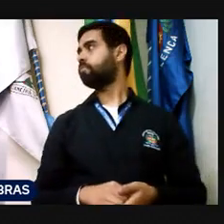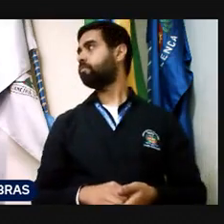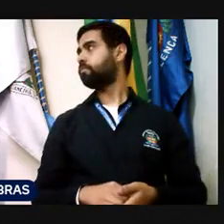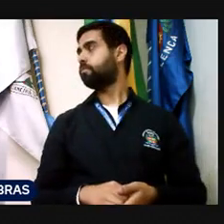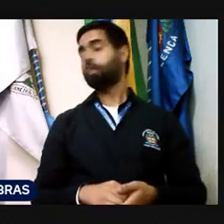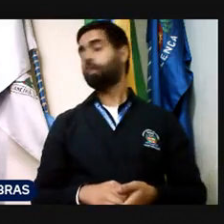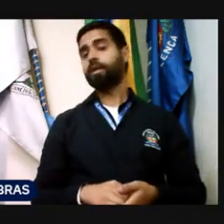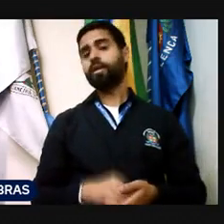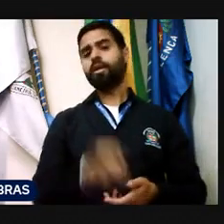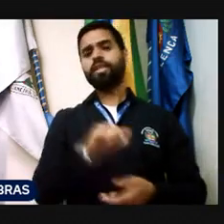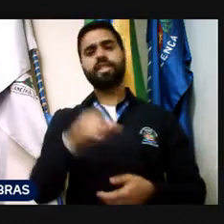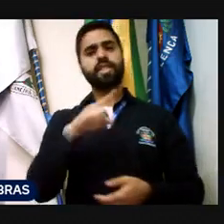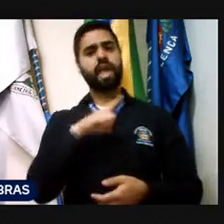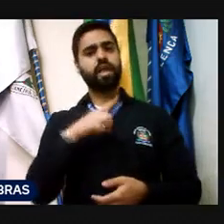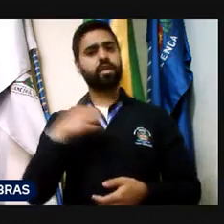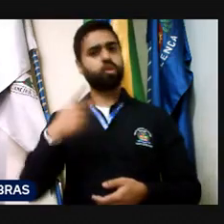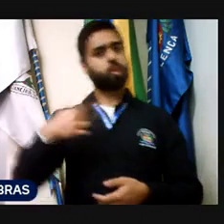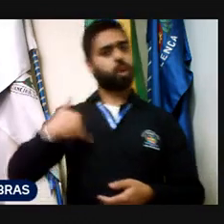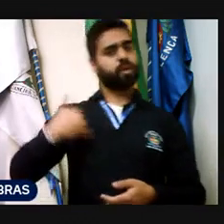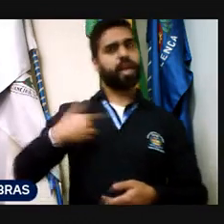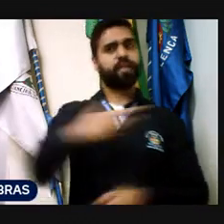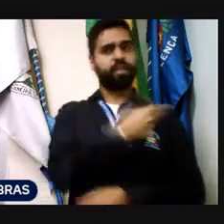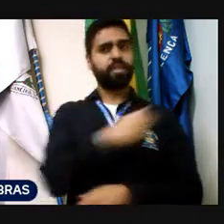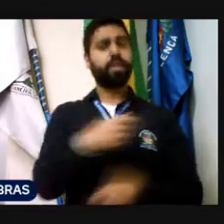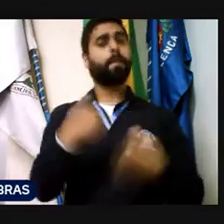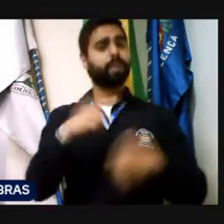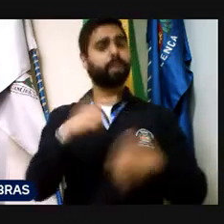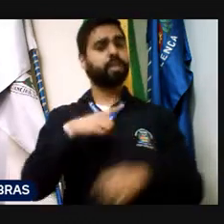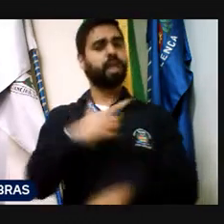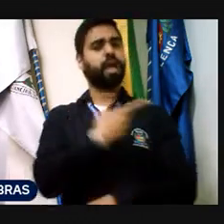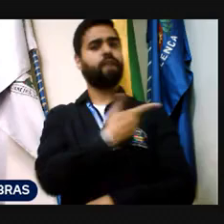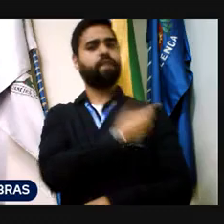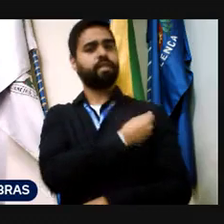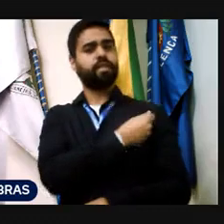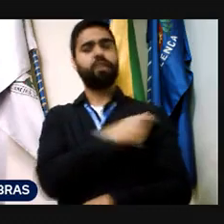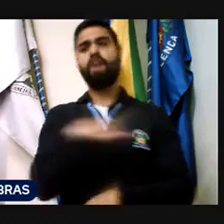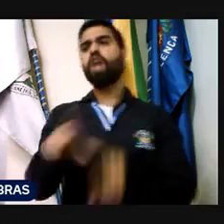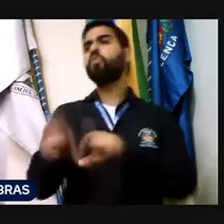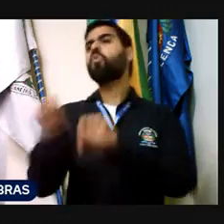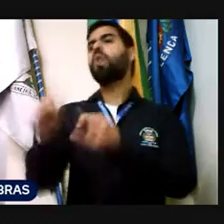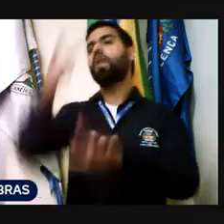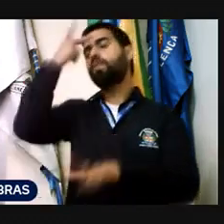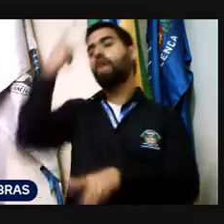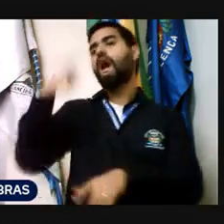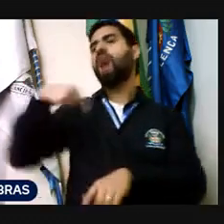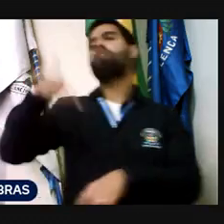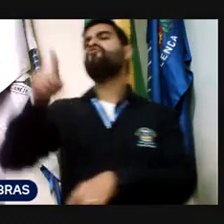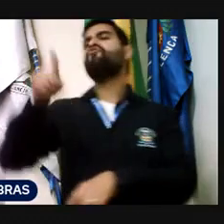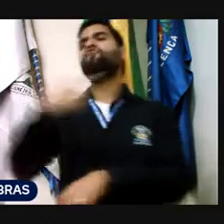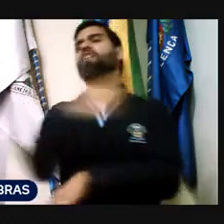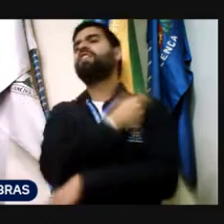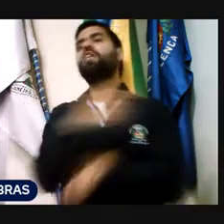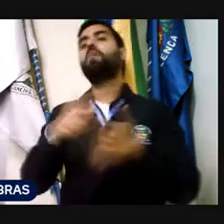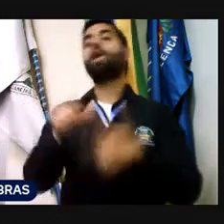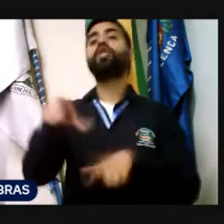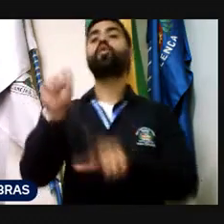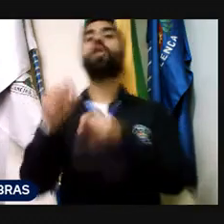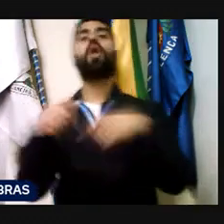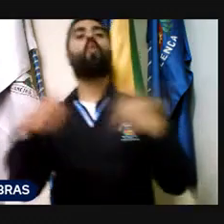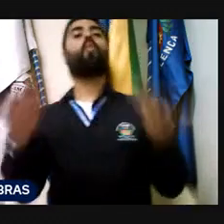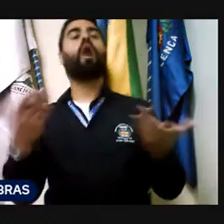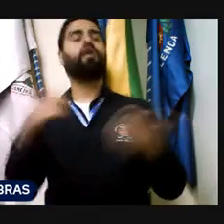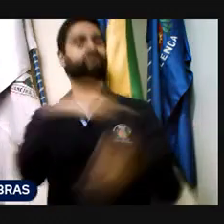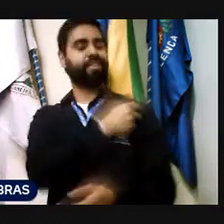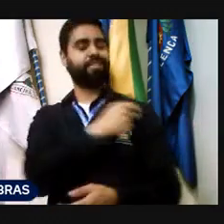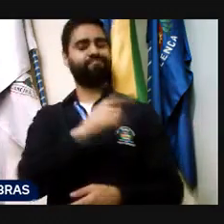sua idade de tomar vacina, por favor, tomem qualquer vacina. Não vamos escolher, porque tem muita gente que não está indo tomar vacina, que está querendo escolher qual vacina para